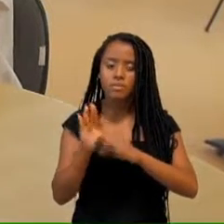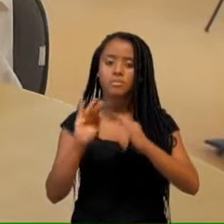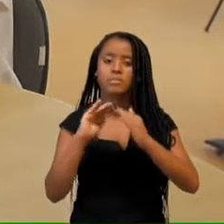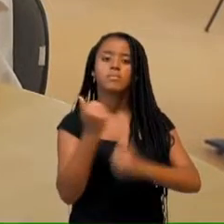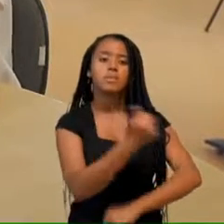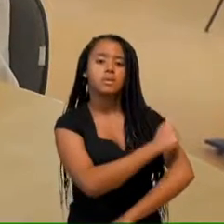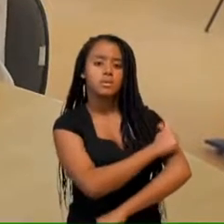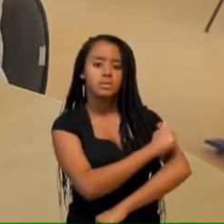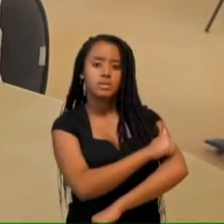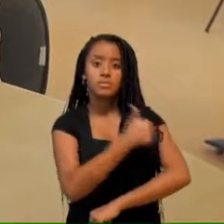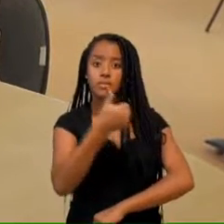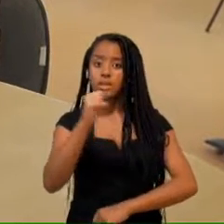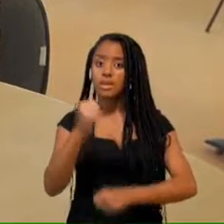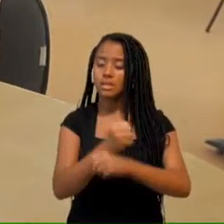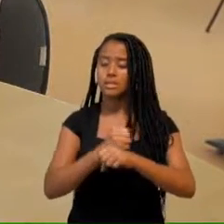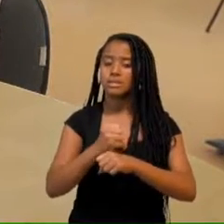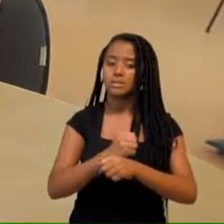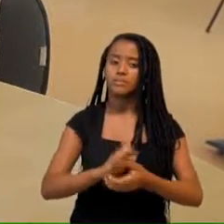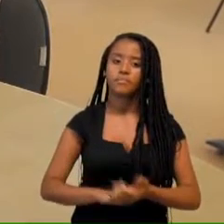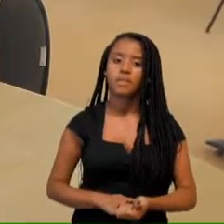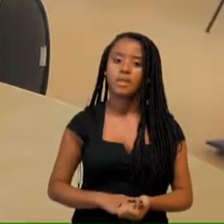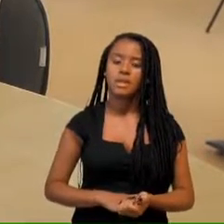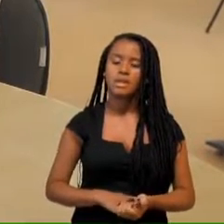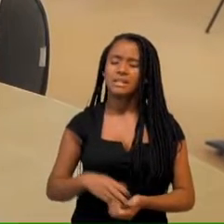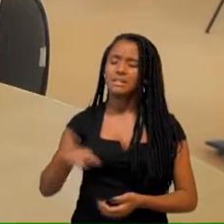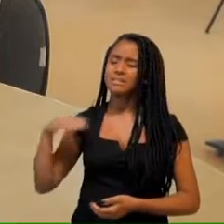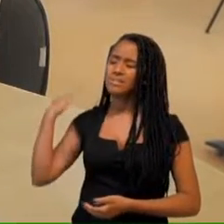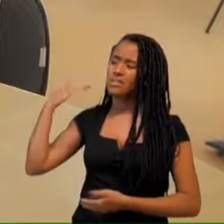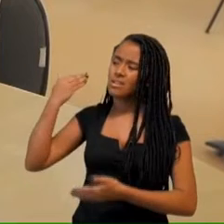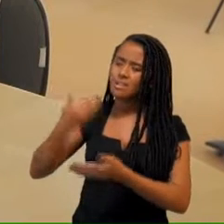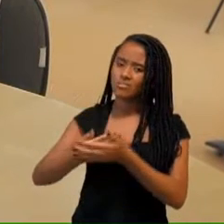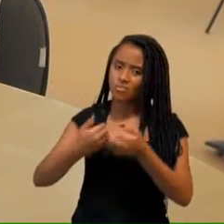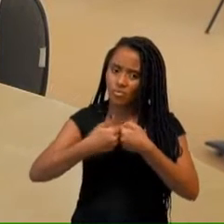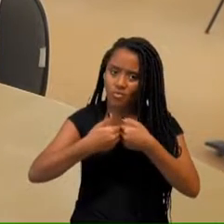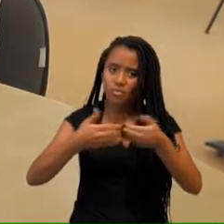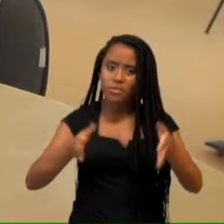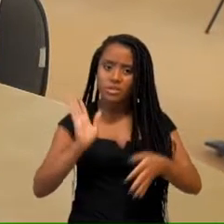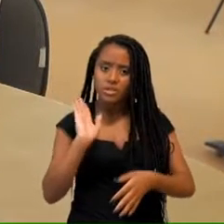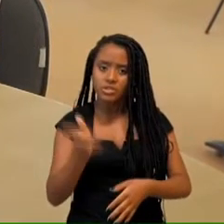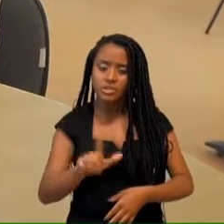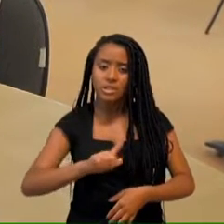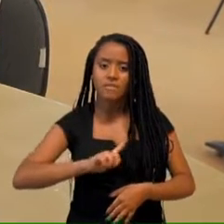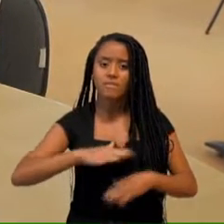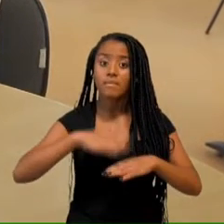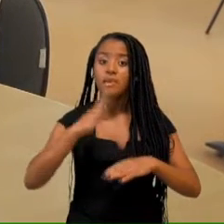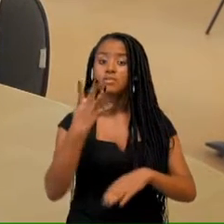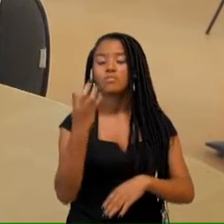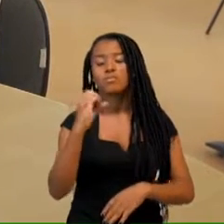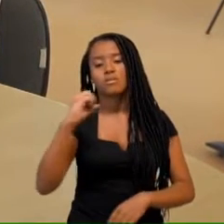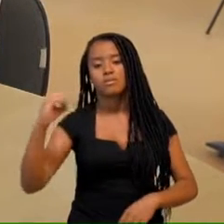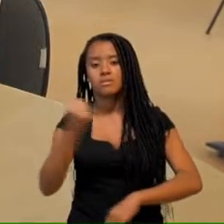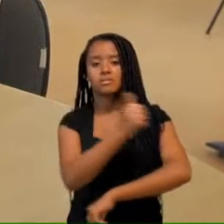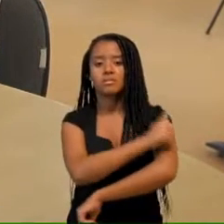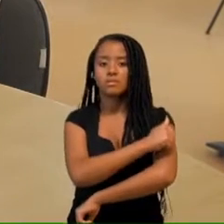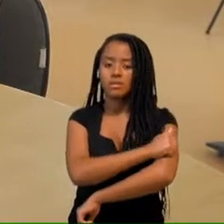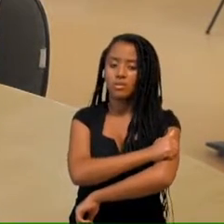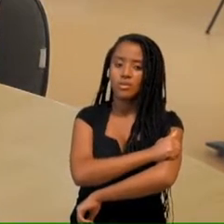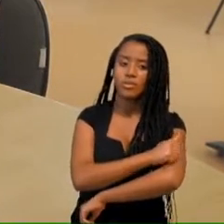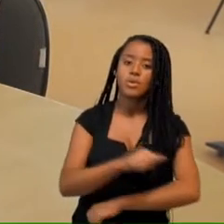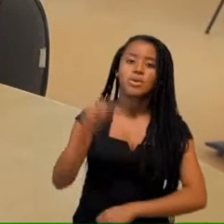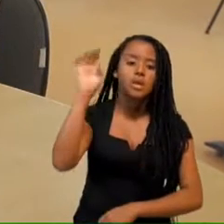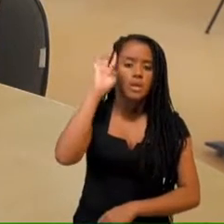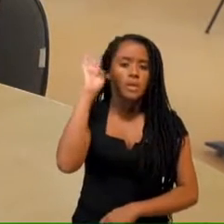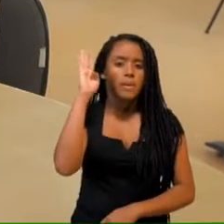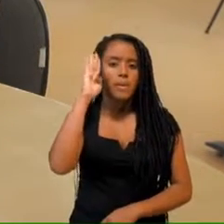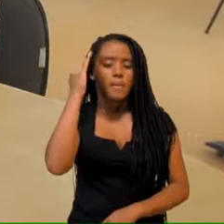anos que ela tá em atividade desde quando foi inaugurada já beneficiamos mais de 400 estudantes pensando na moradia